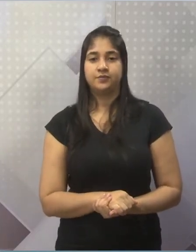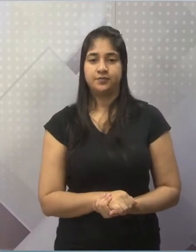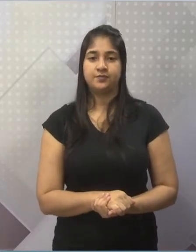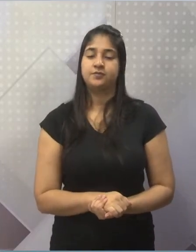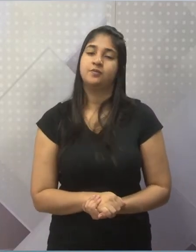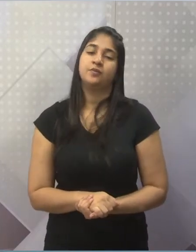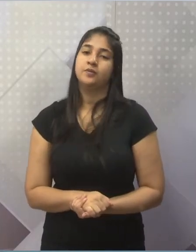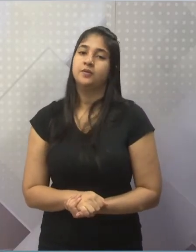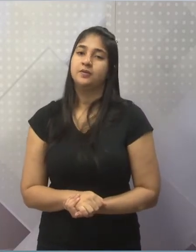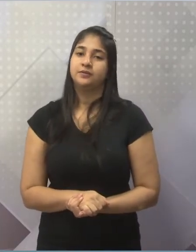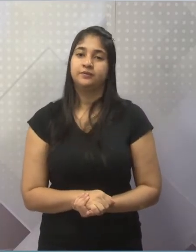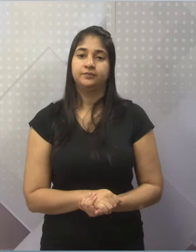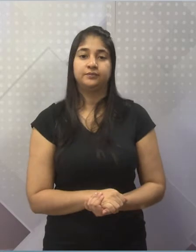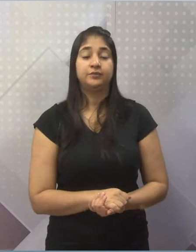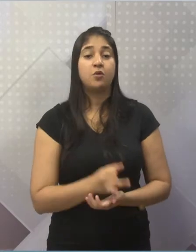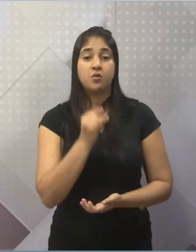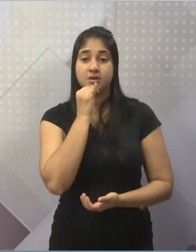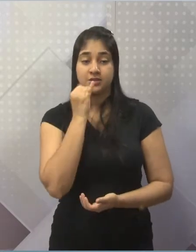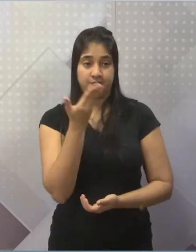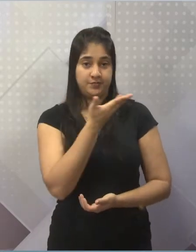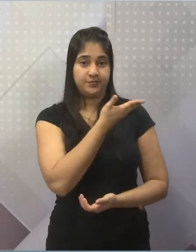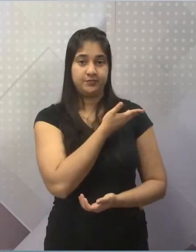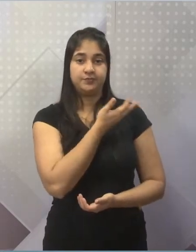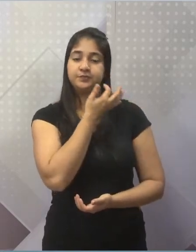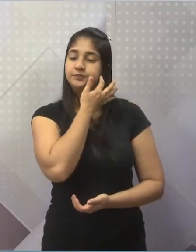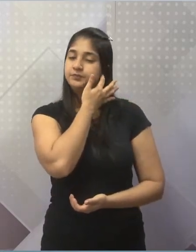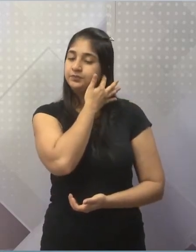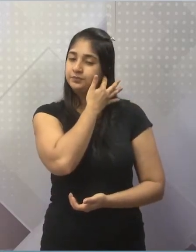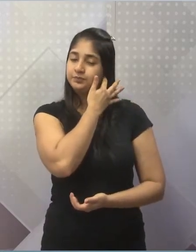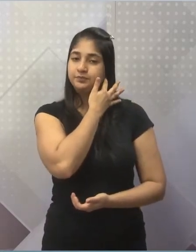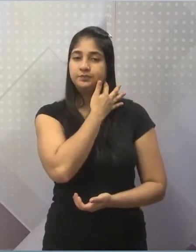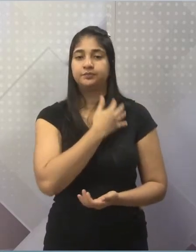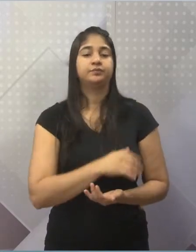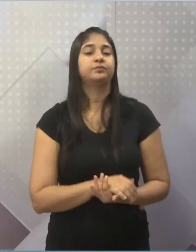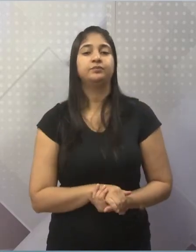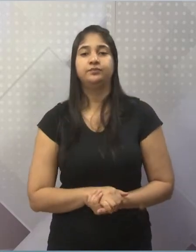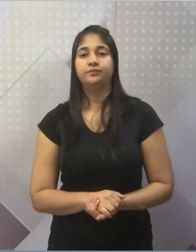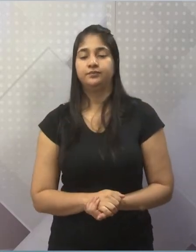Se eu coloco aqui esse exemplo para vocês,